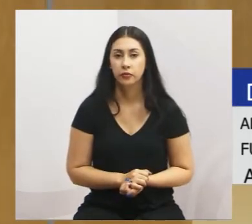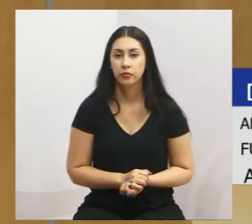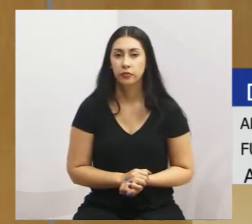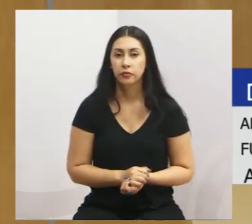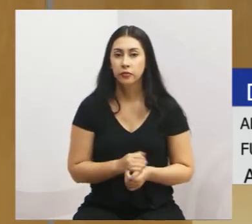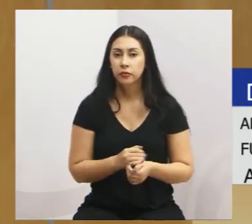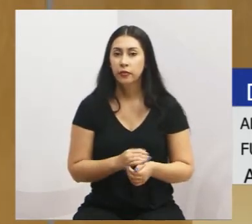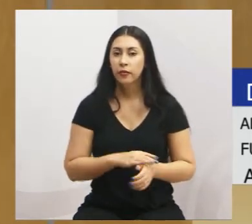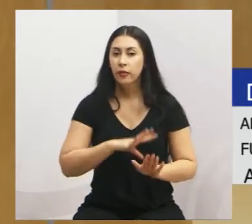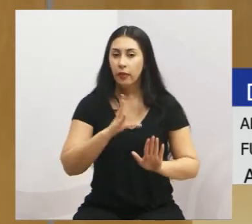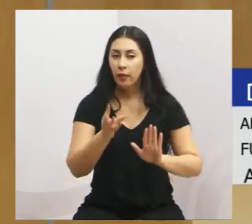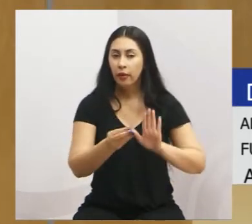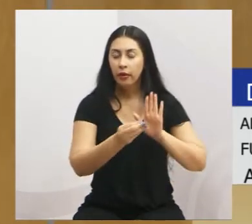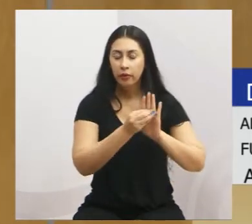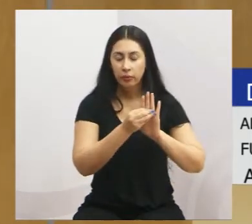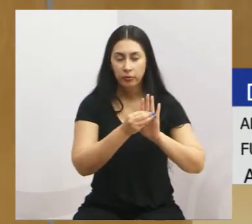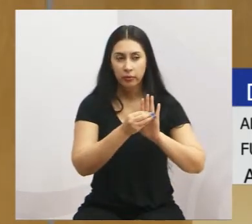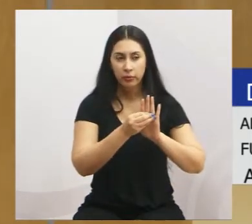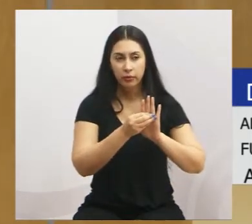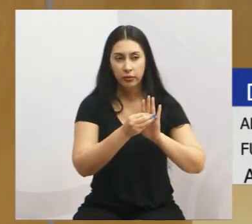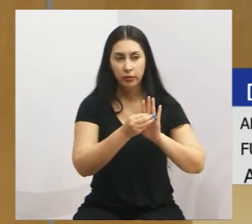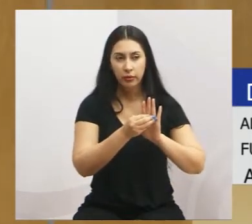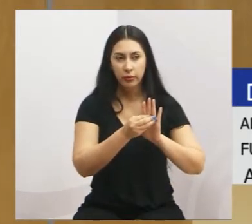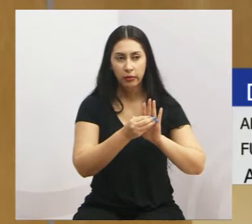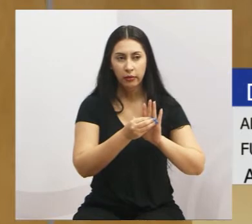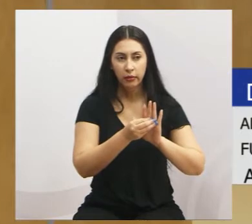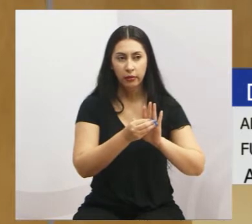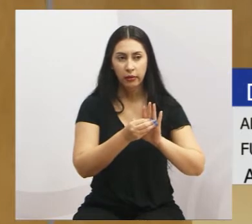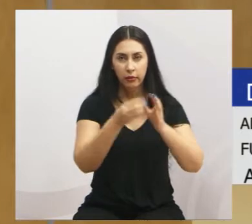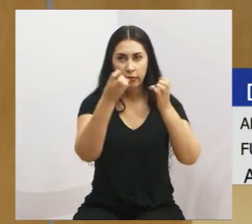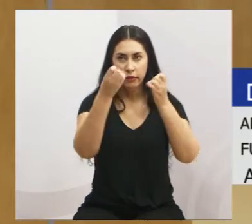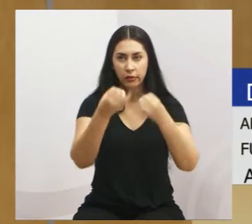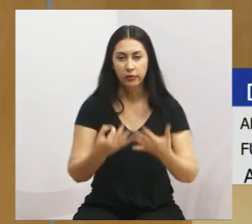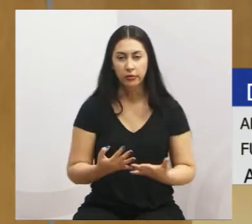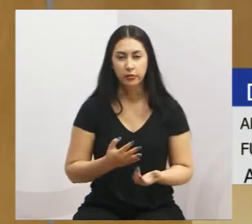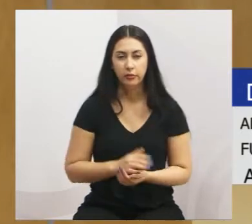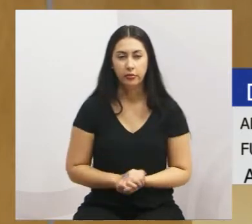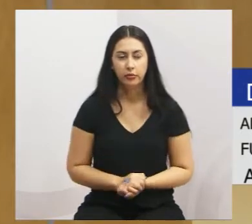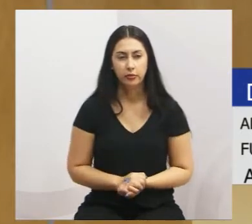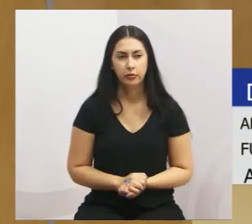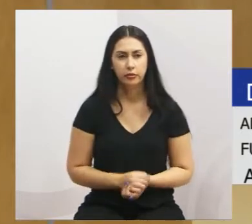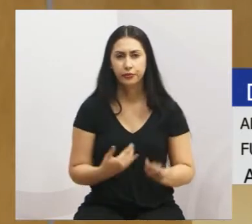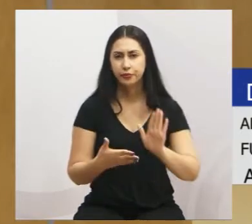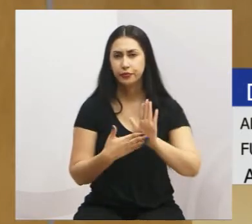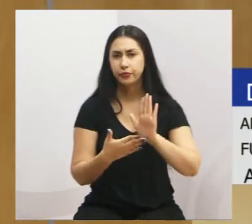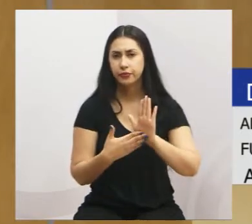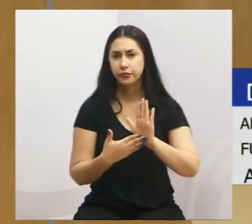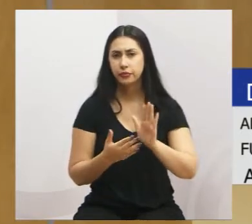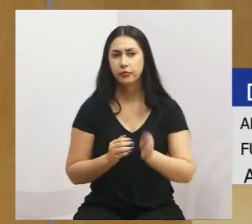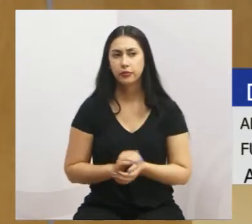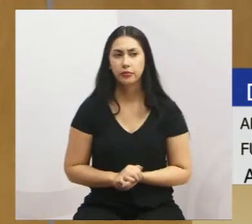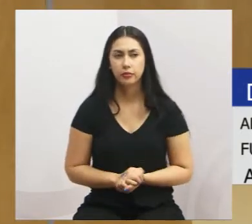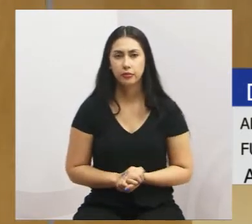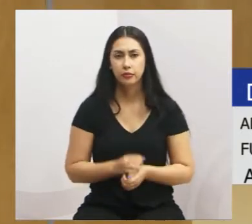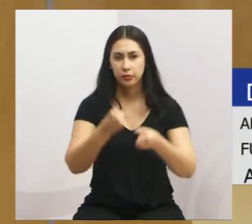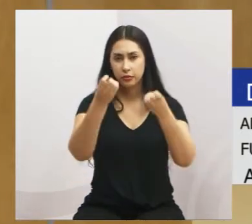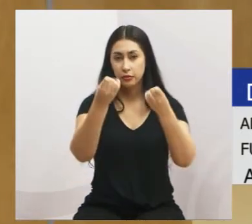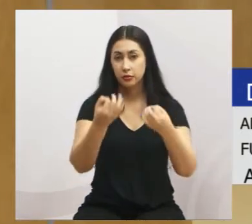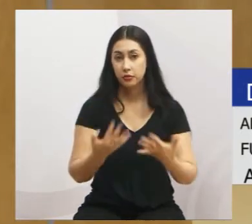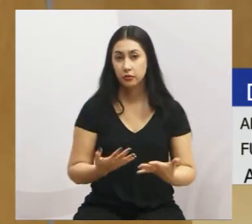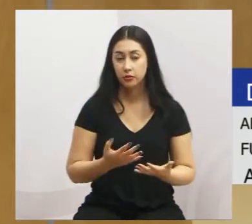incluso aqui, como fala aqui a proposta, que fala